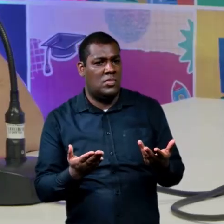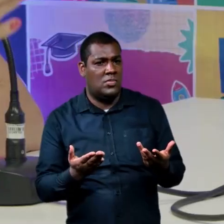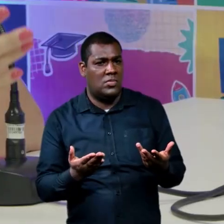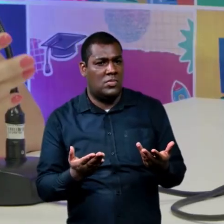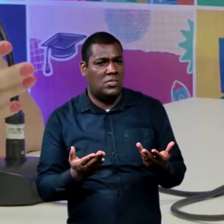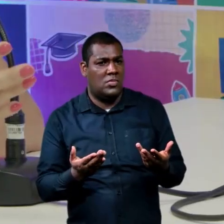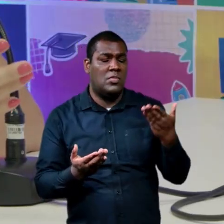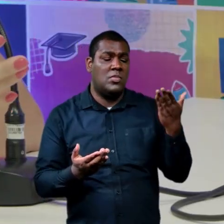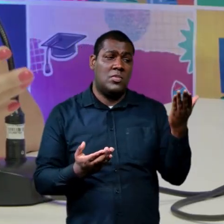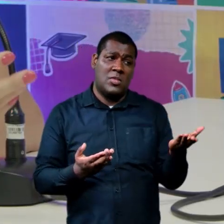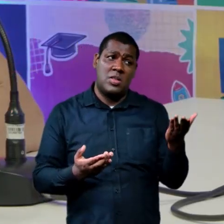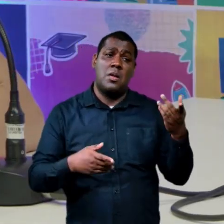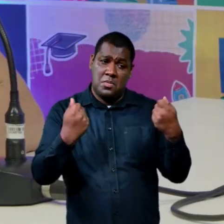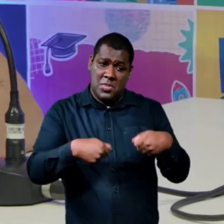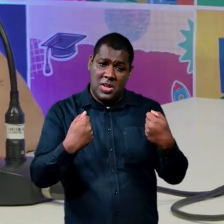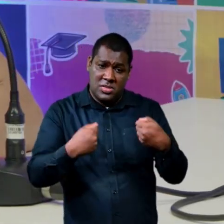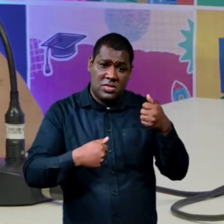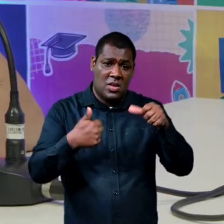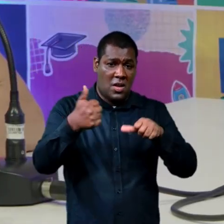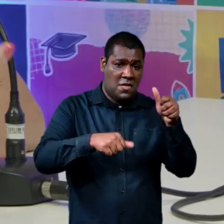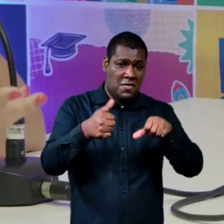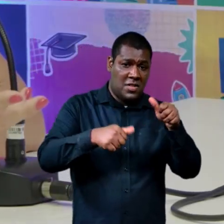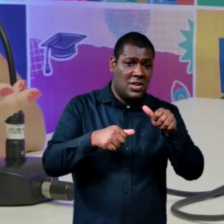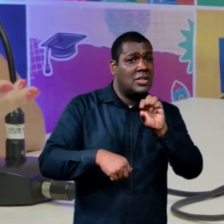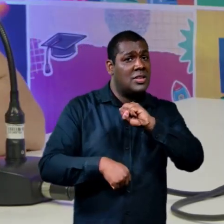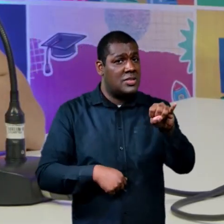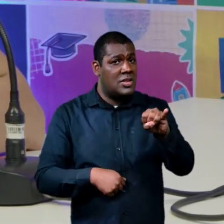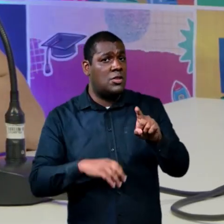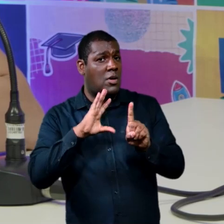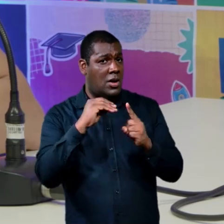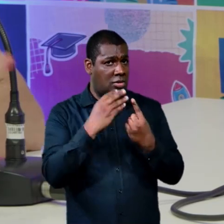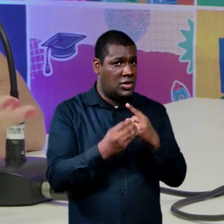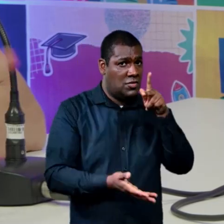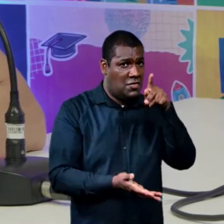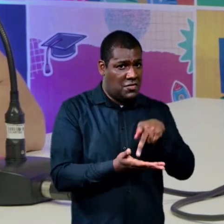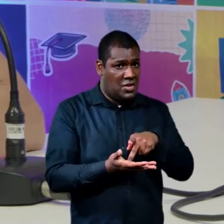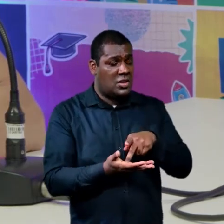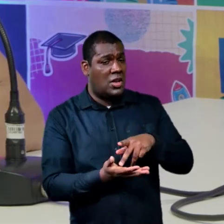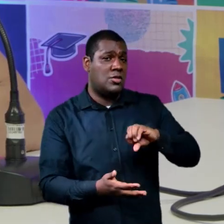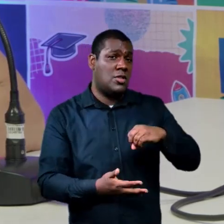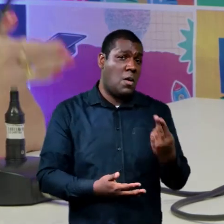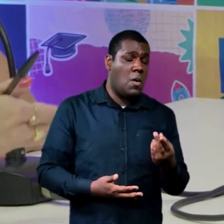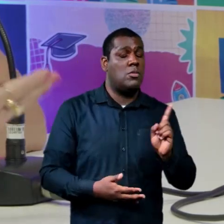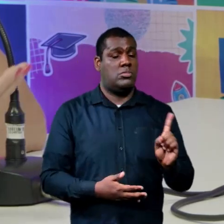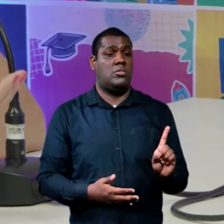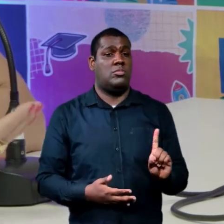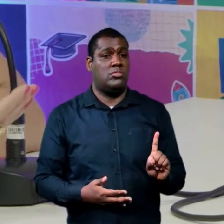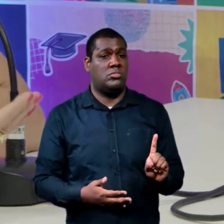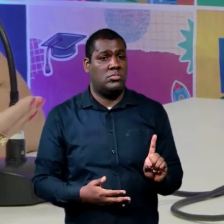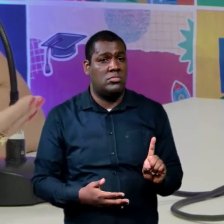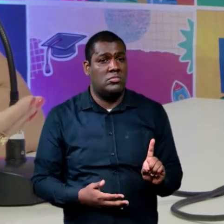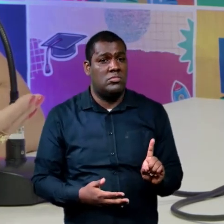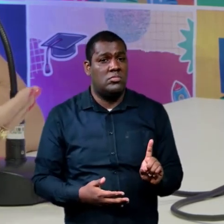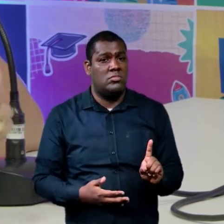isso tem um impacto muito forte, né? Então, essa distinção também foi importante para dar clareza e a melhor condução administrativa para